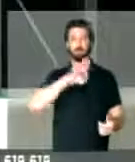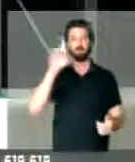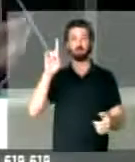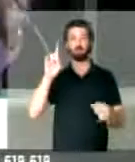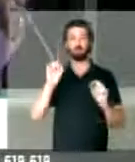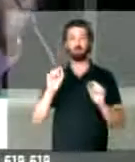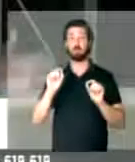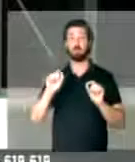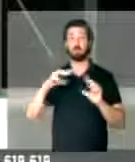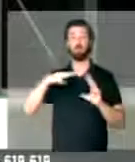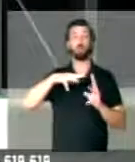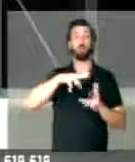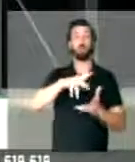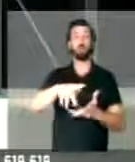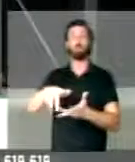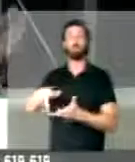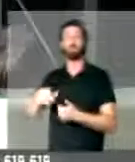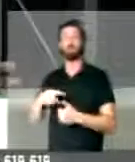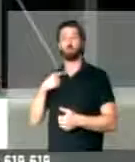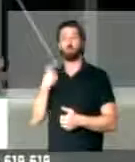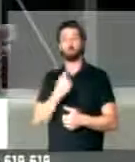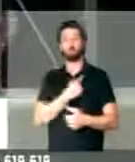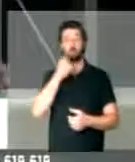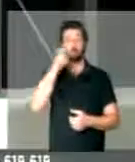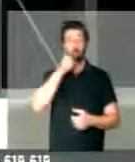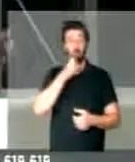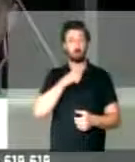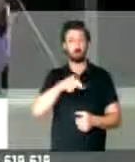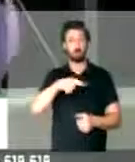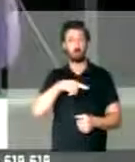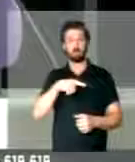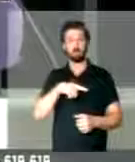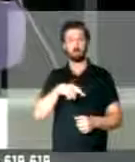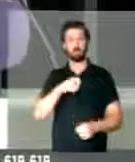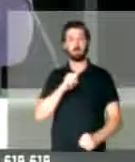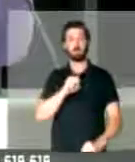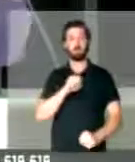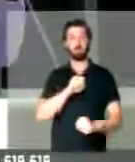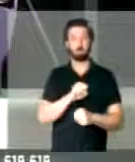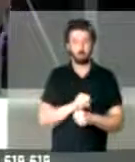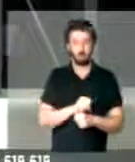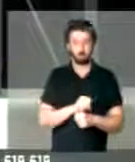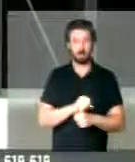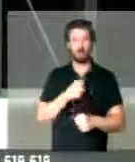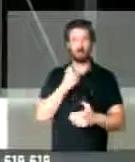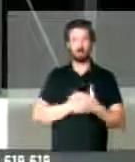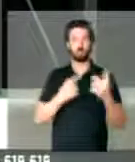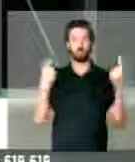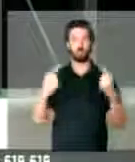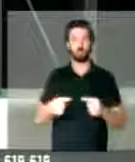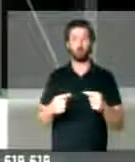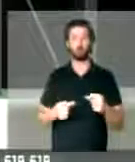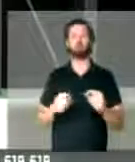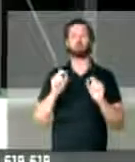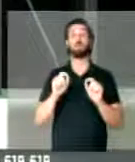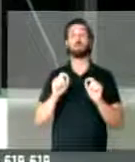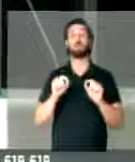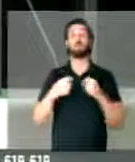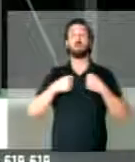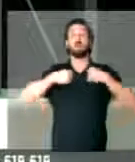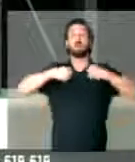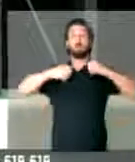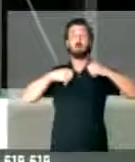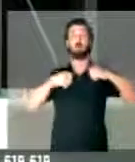que internacionalmente nós estamos parando contra aquilo que